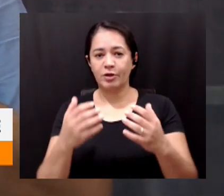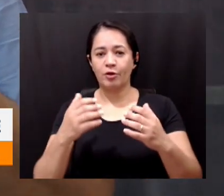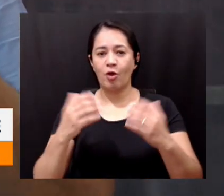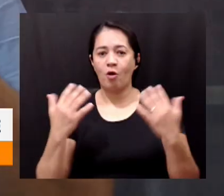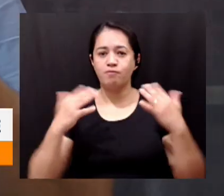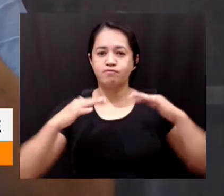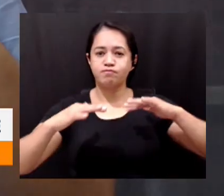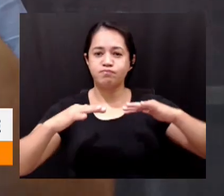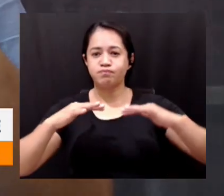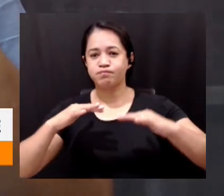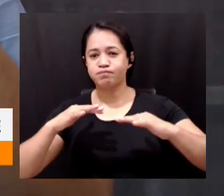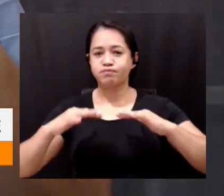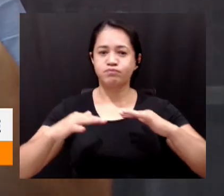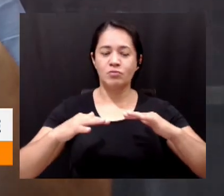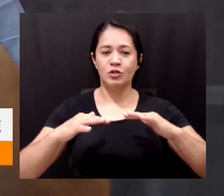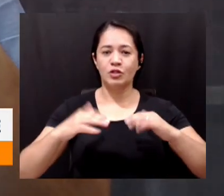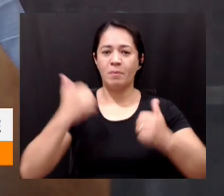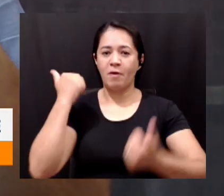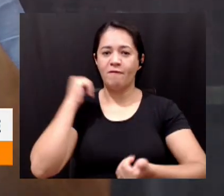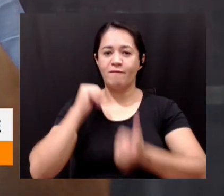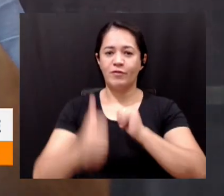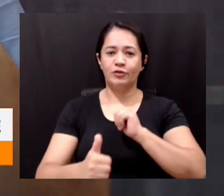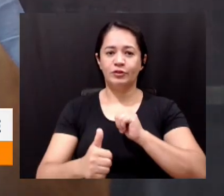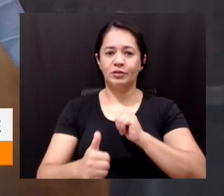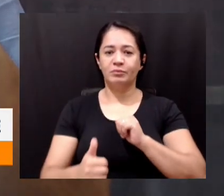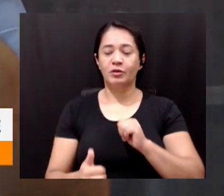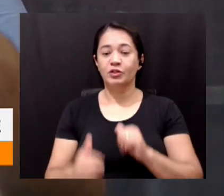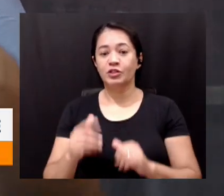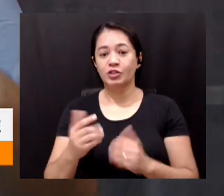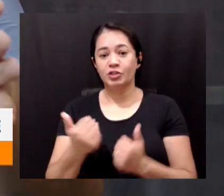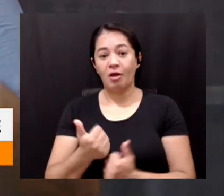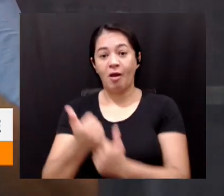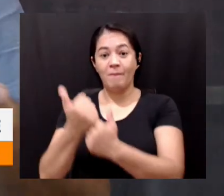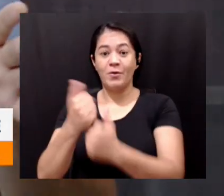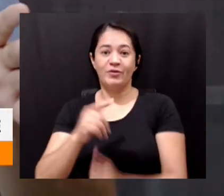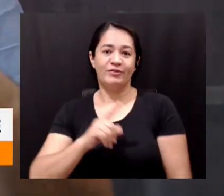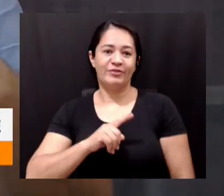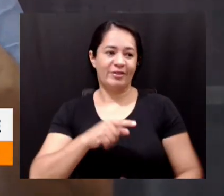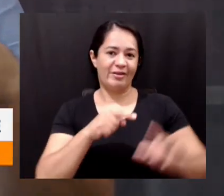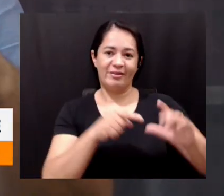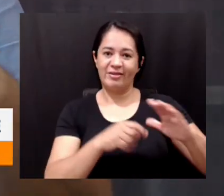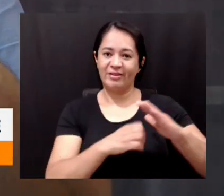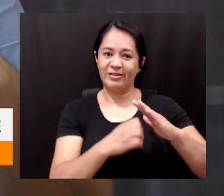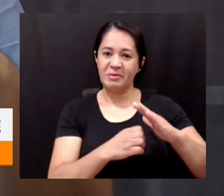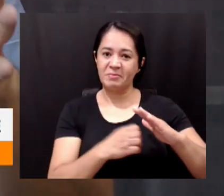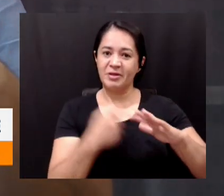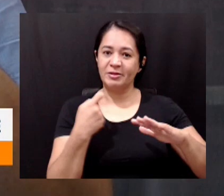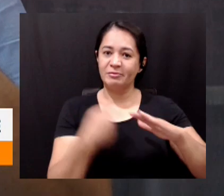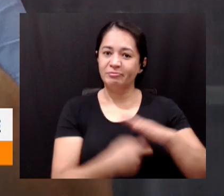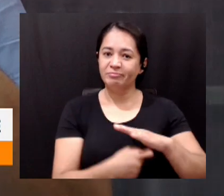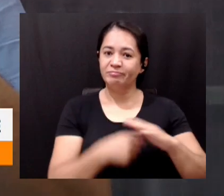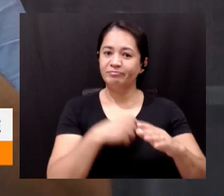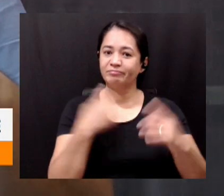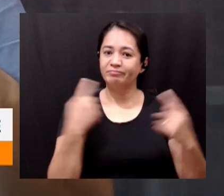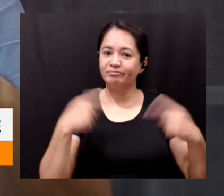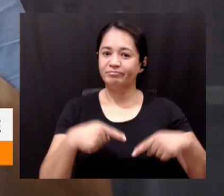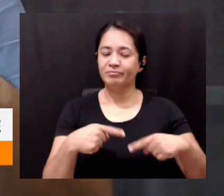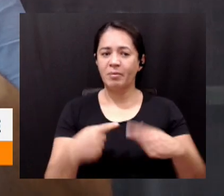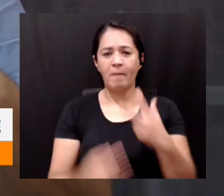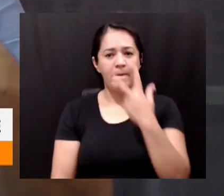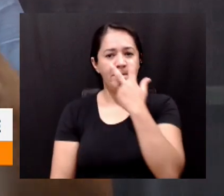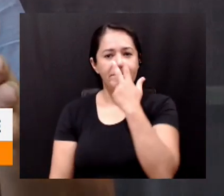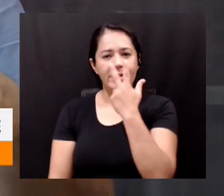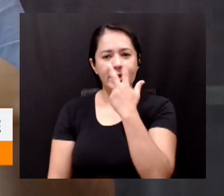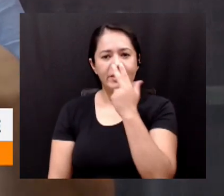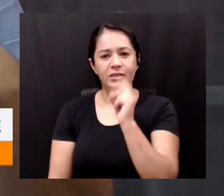as casas, né, a gente tem um certo viés de confiança mesmo, assim, de que parece algo